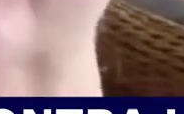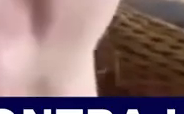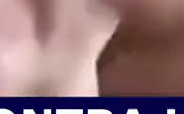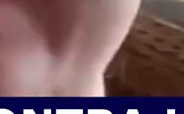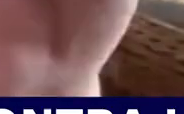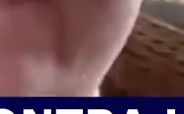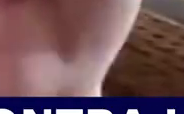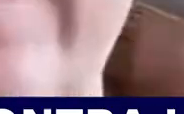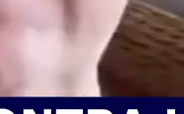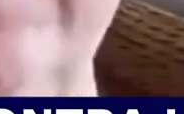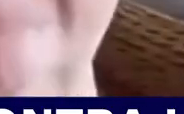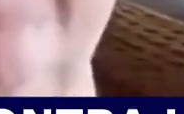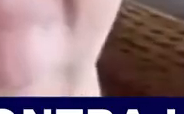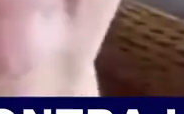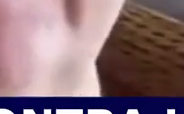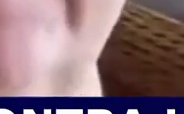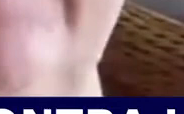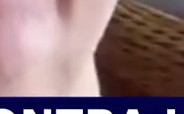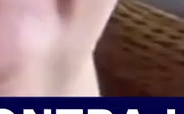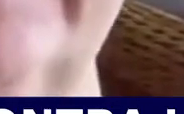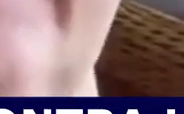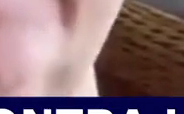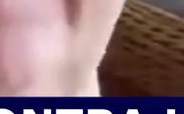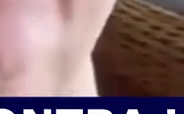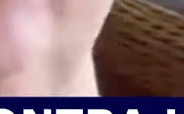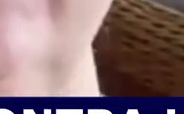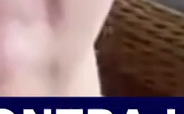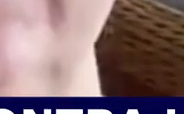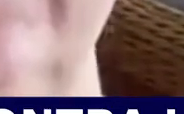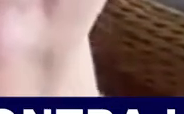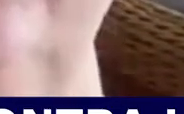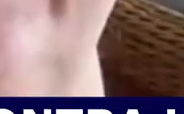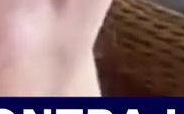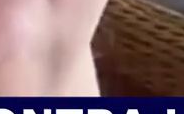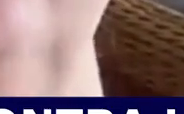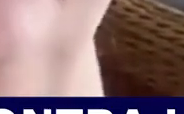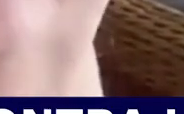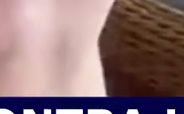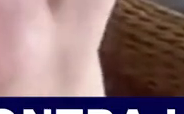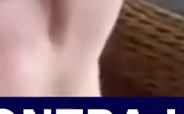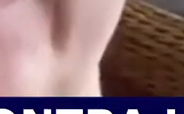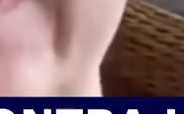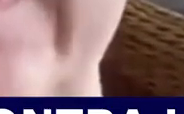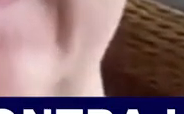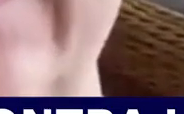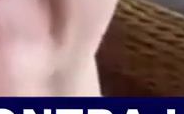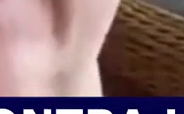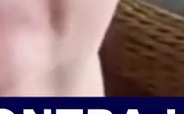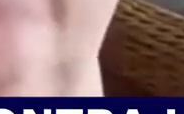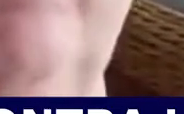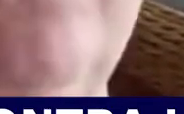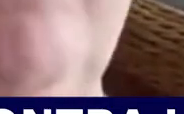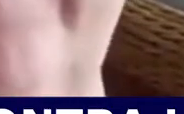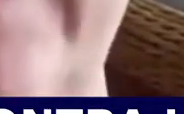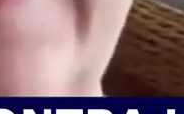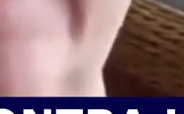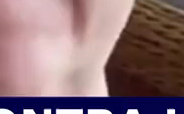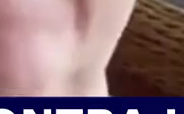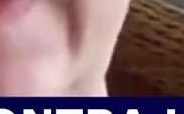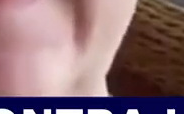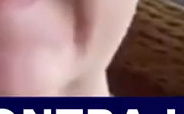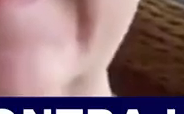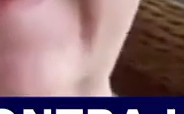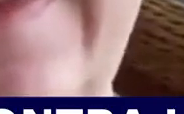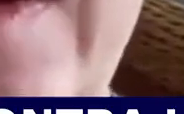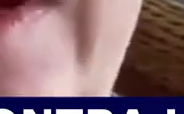Sérgio Moro numa espécie de réu e disse que ele não estava tendo direito à defesa. Eu nunca ouvi